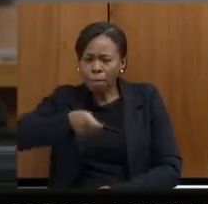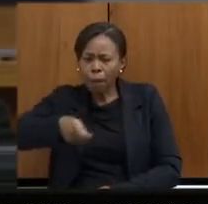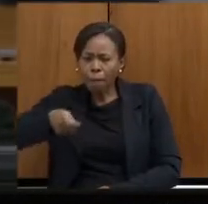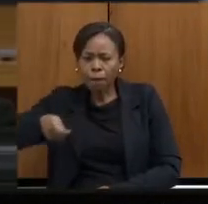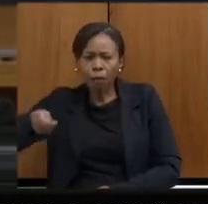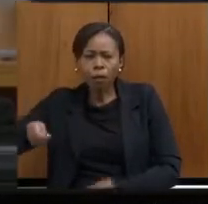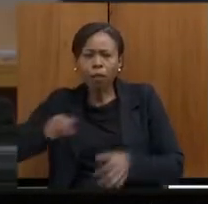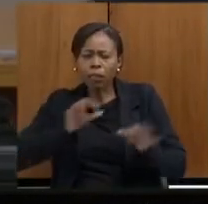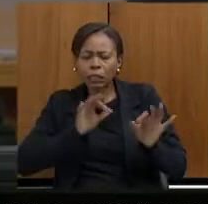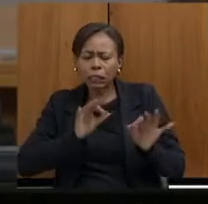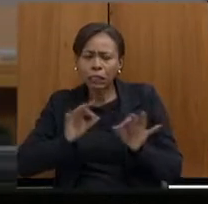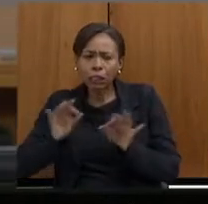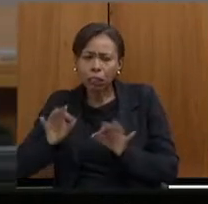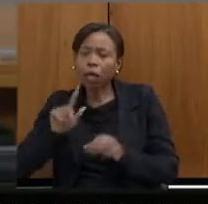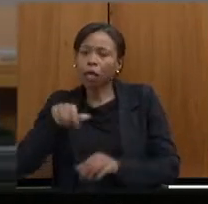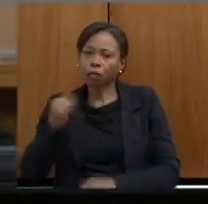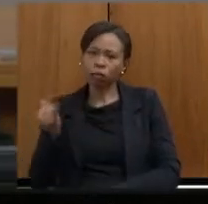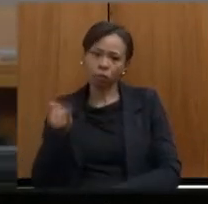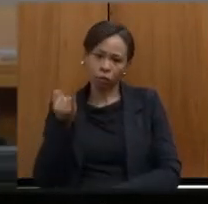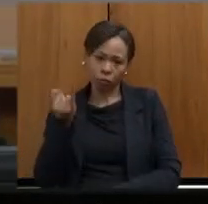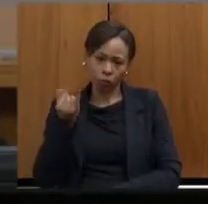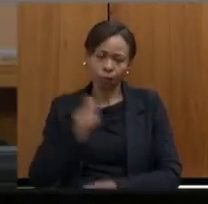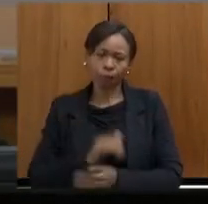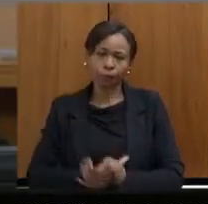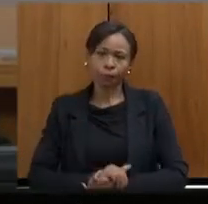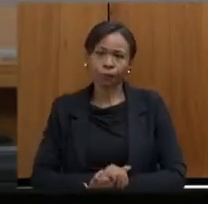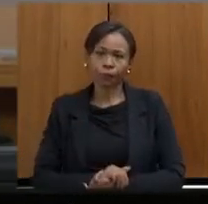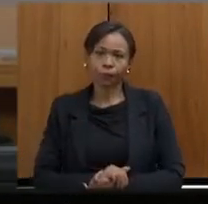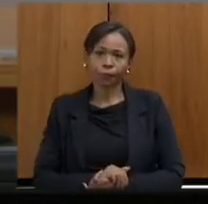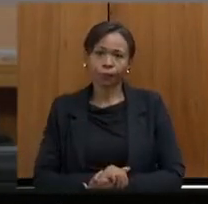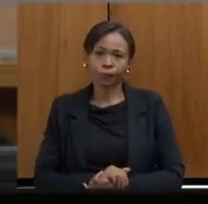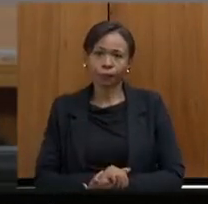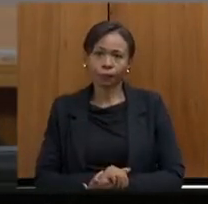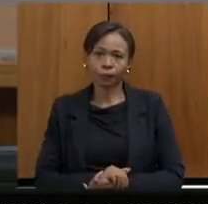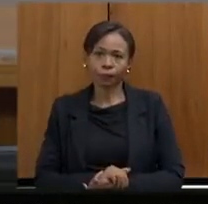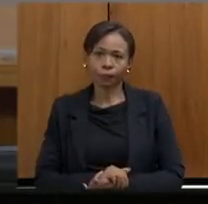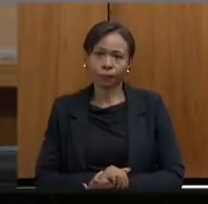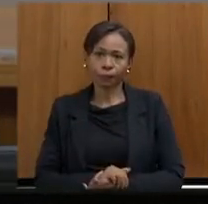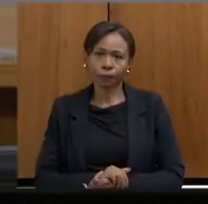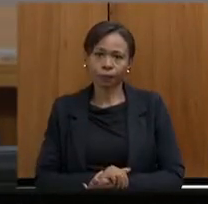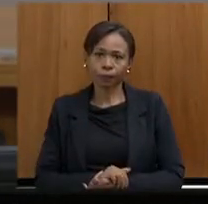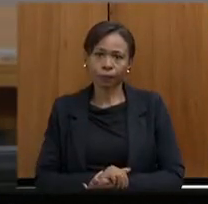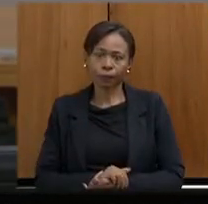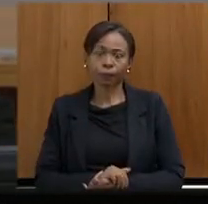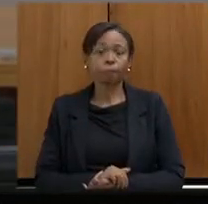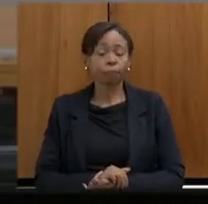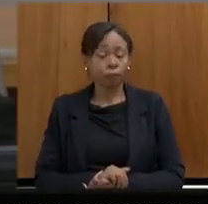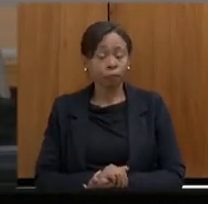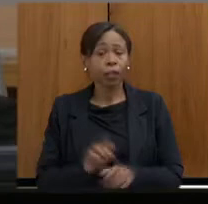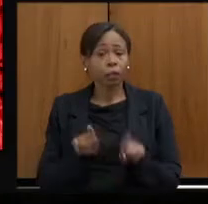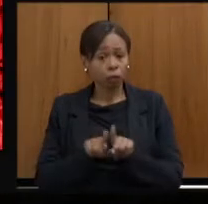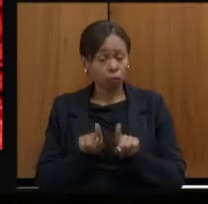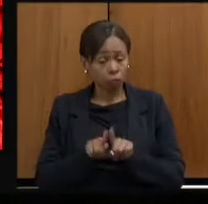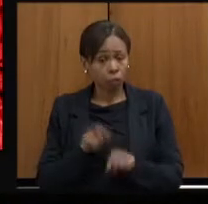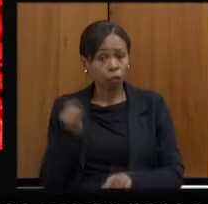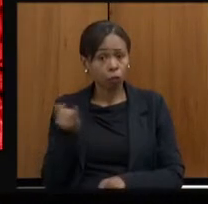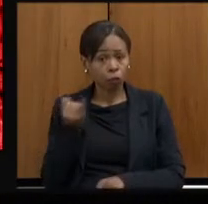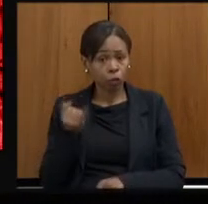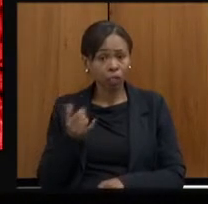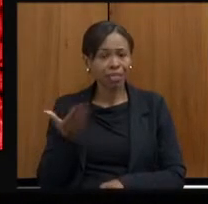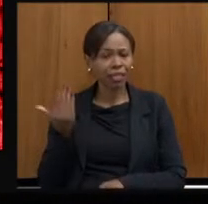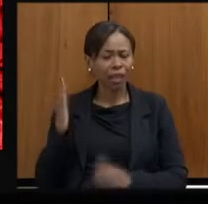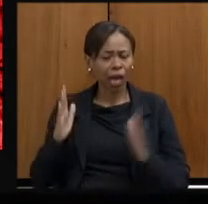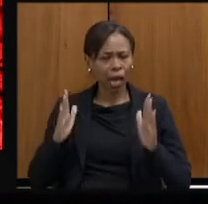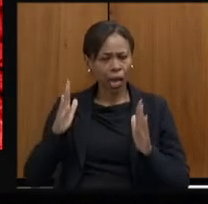passivo, é muito importante. Por favor. Eu também não posso deixar de falar que, na época das